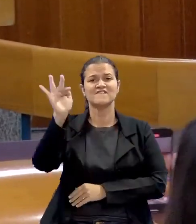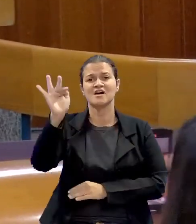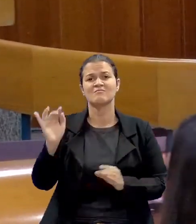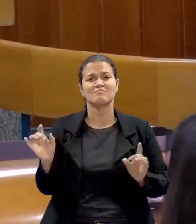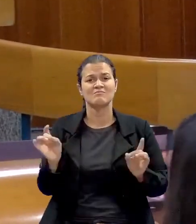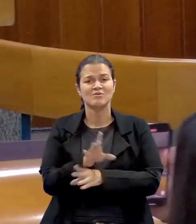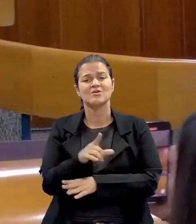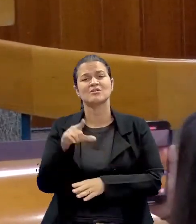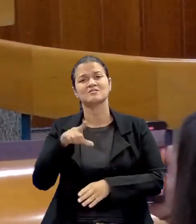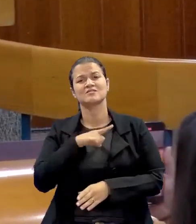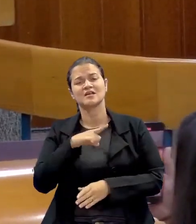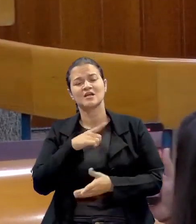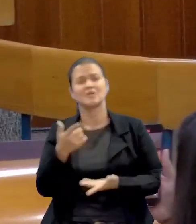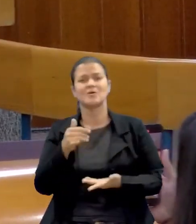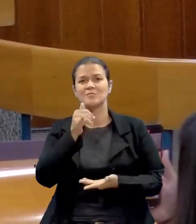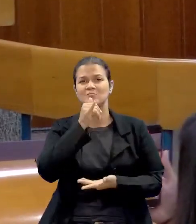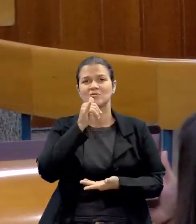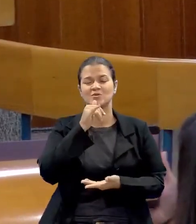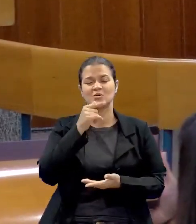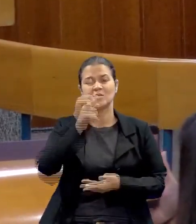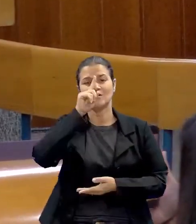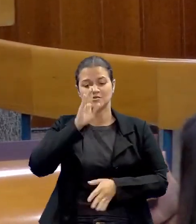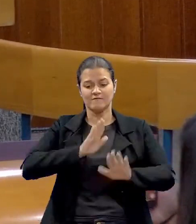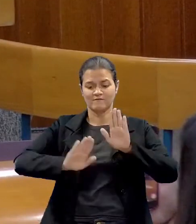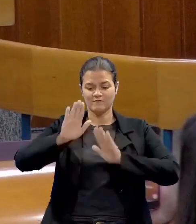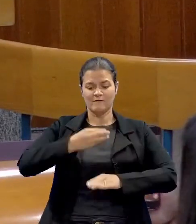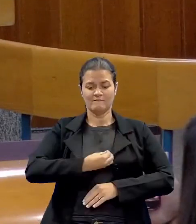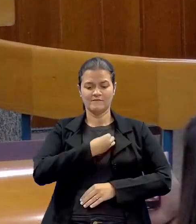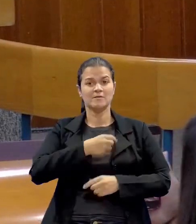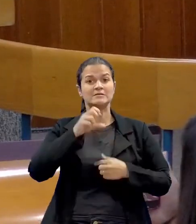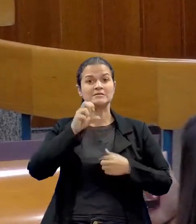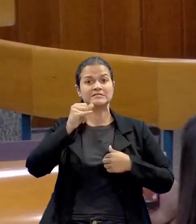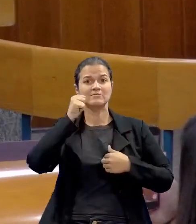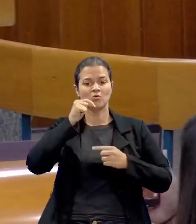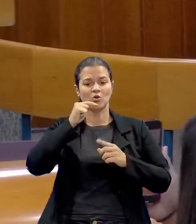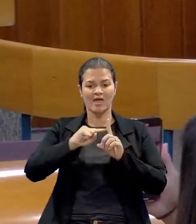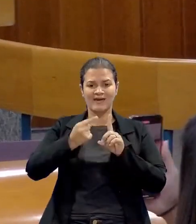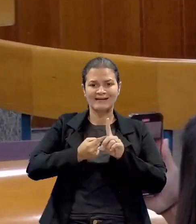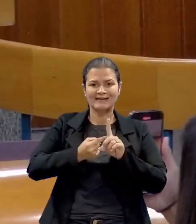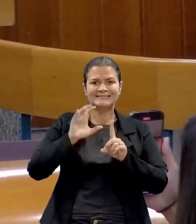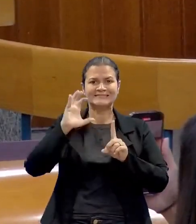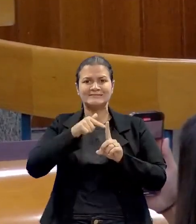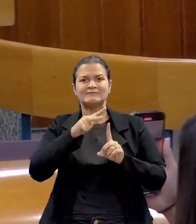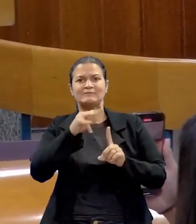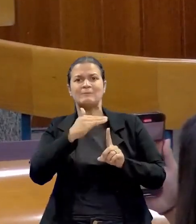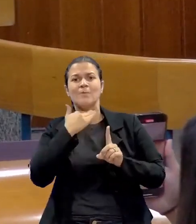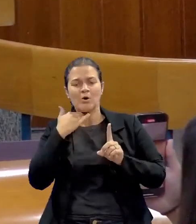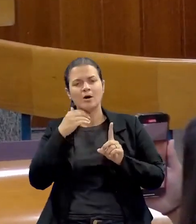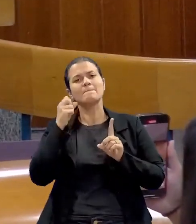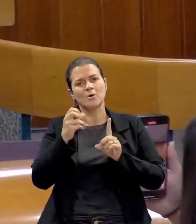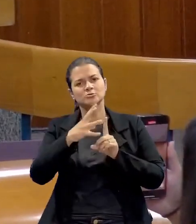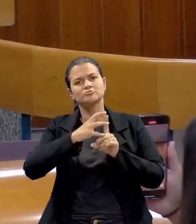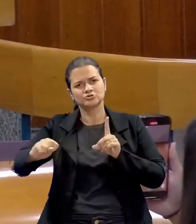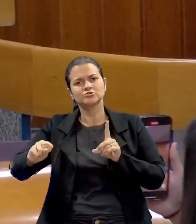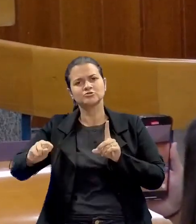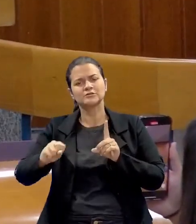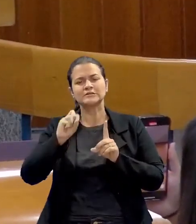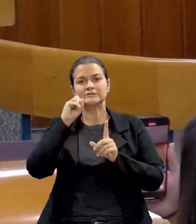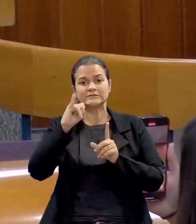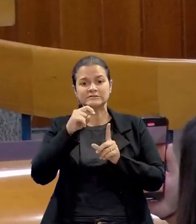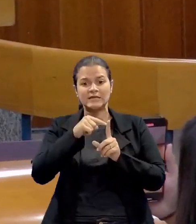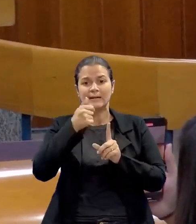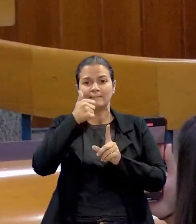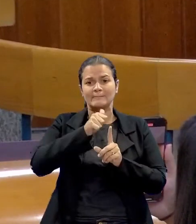com clareza, o risco da vida da mulher já prevê com clareza de que ela poderá,